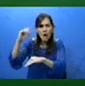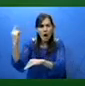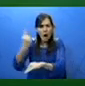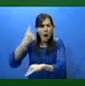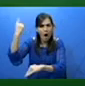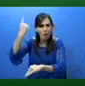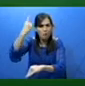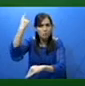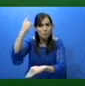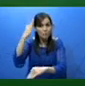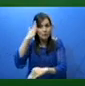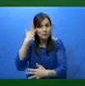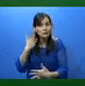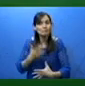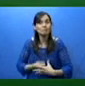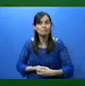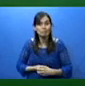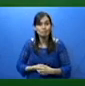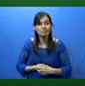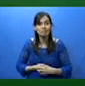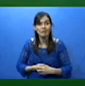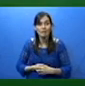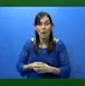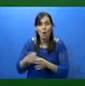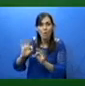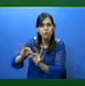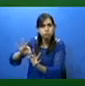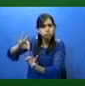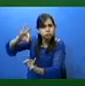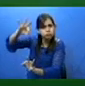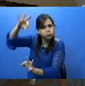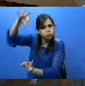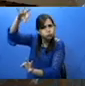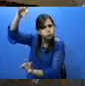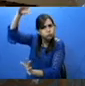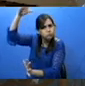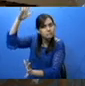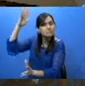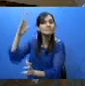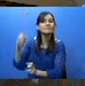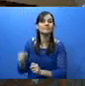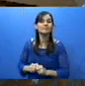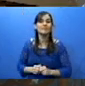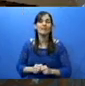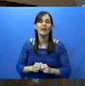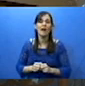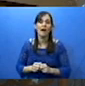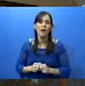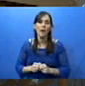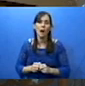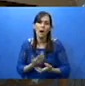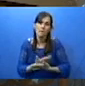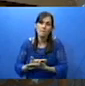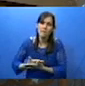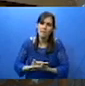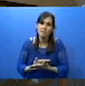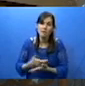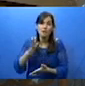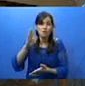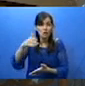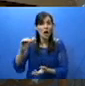Agora, já imaginou? O tamanho da girafa, sim, quando ele nasce, ele tem entre 1,50